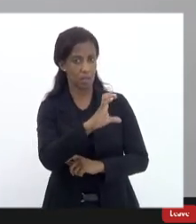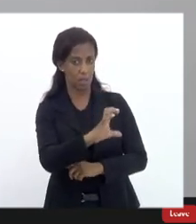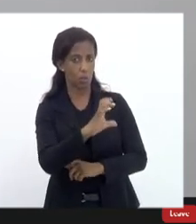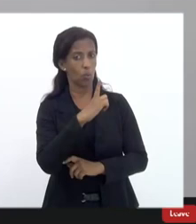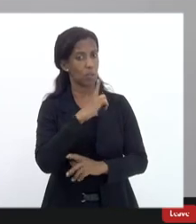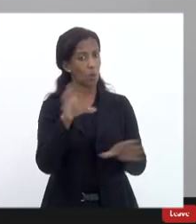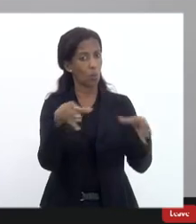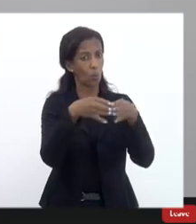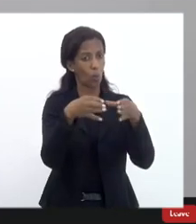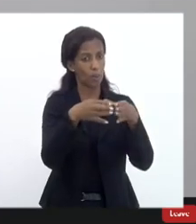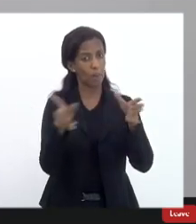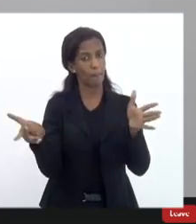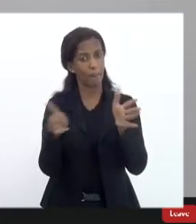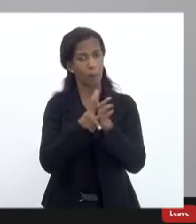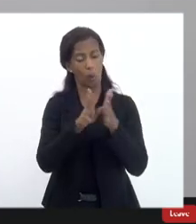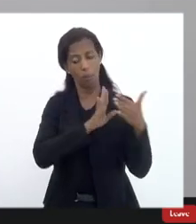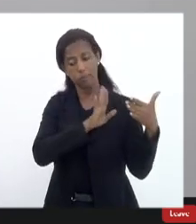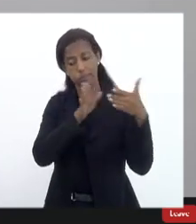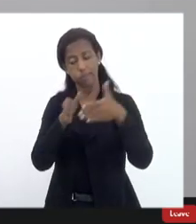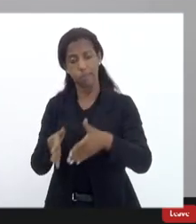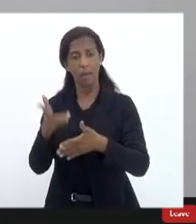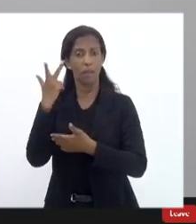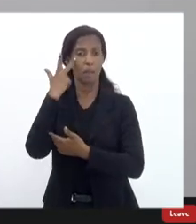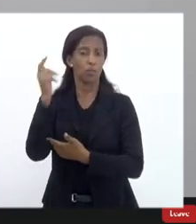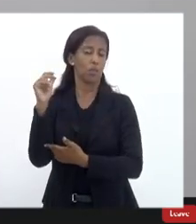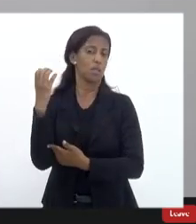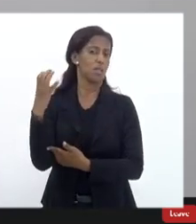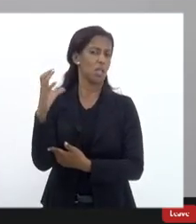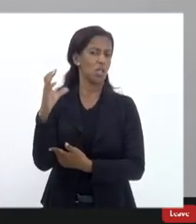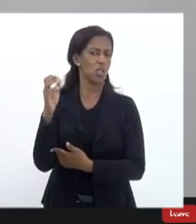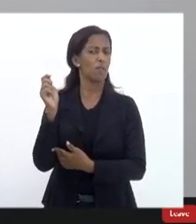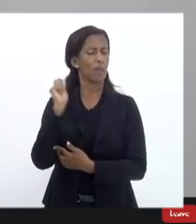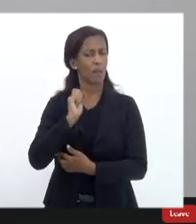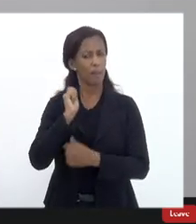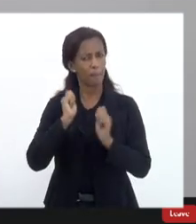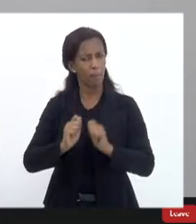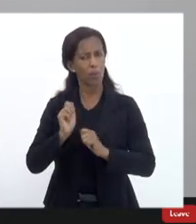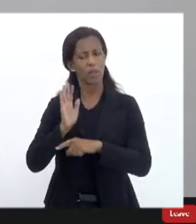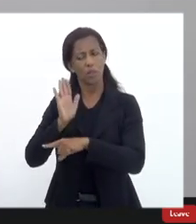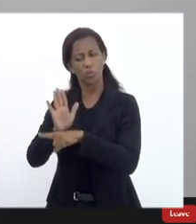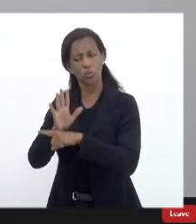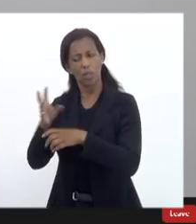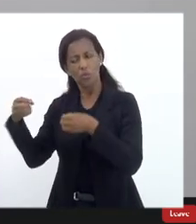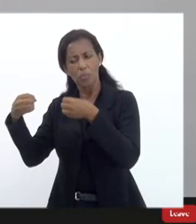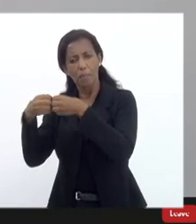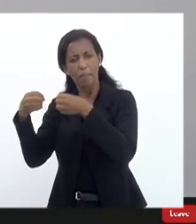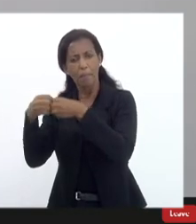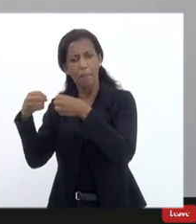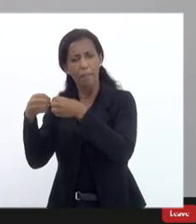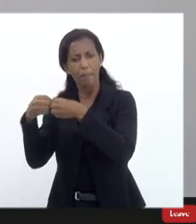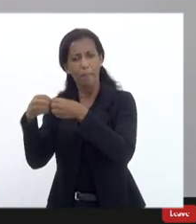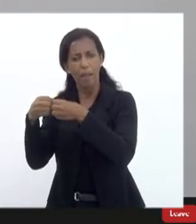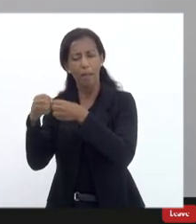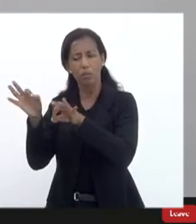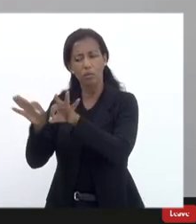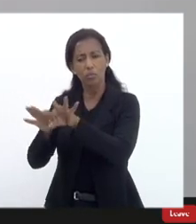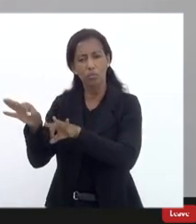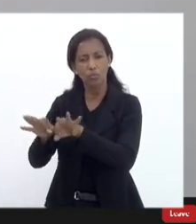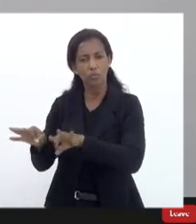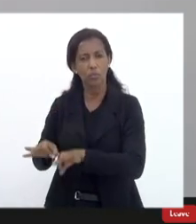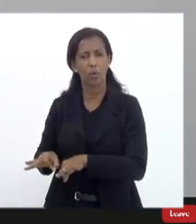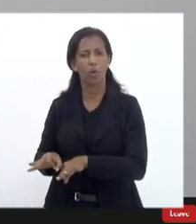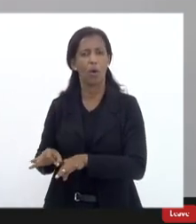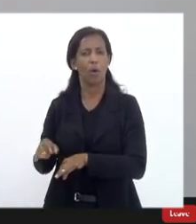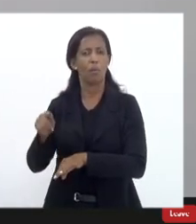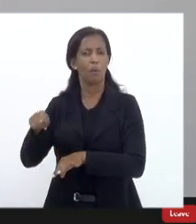um comitê específico, um comitê de natureza científica, que possa assessorar mais de perto a adoção de medidas relativas